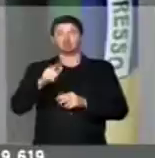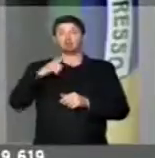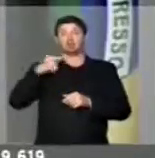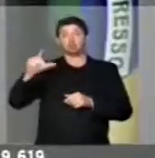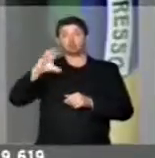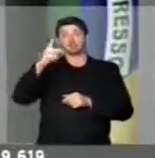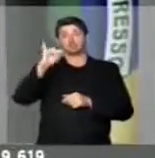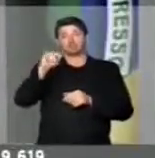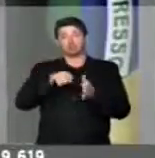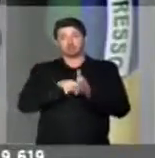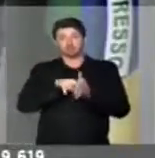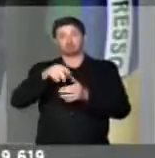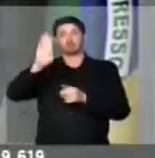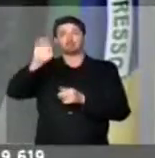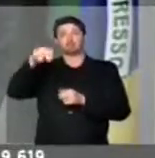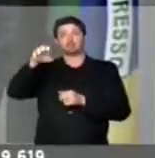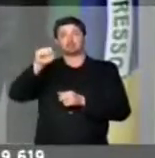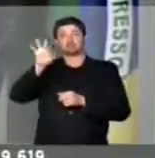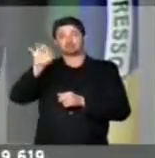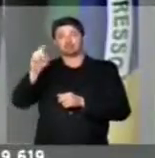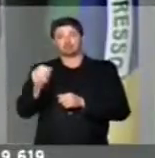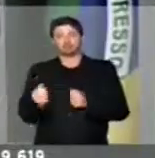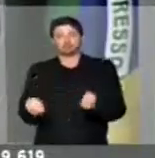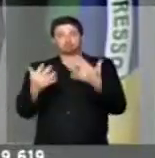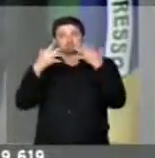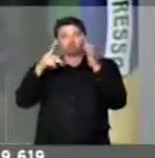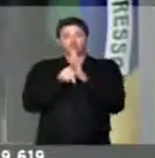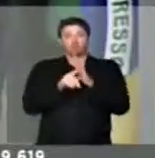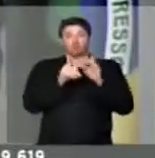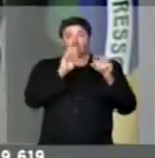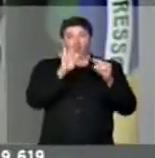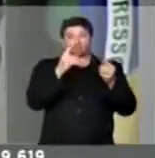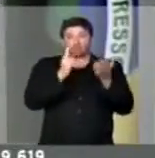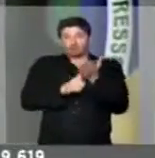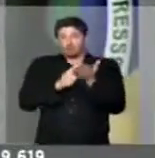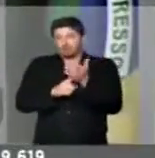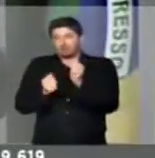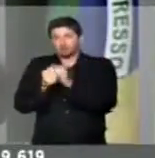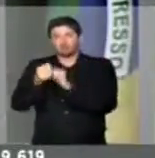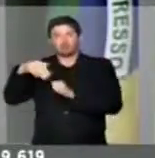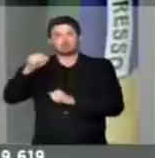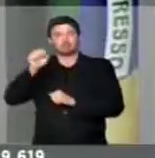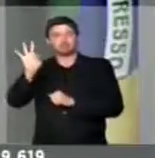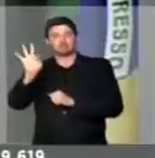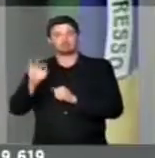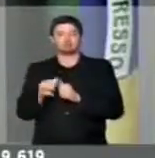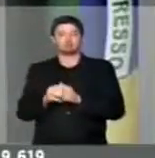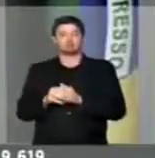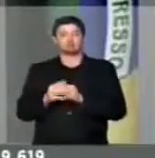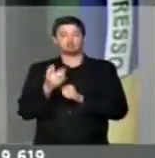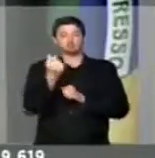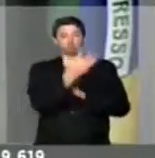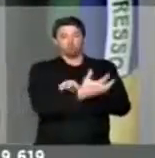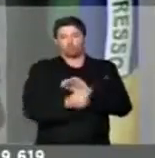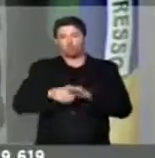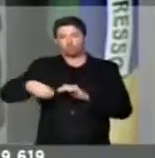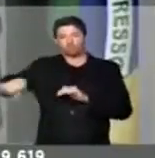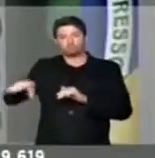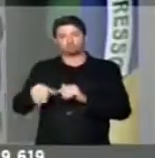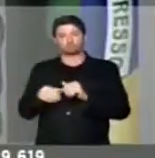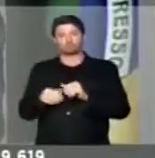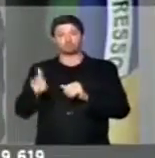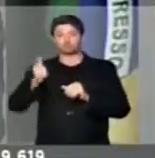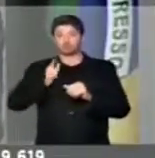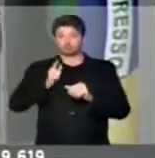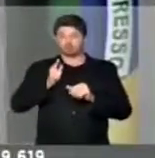Banestado, tem o escândalo da suposta ligação do PT com o MST, com desvio de verbas. Tem